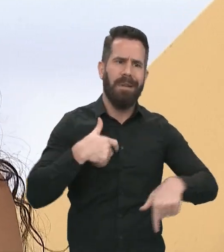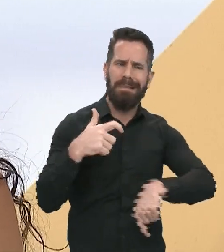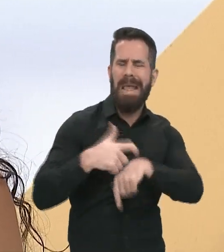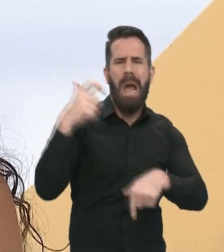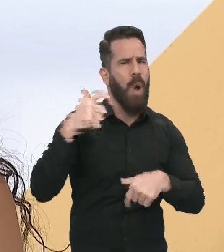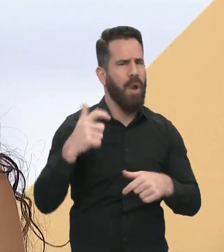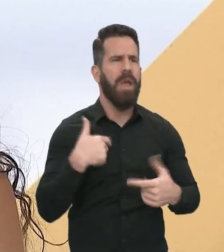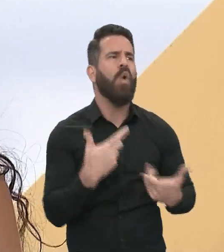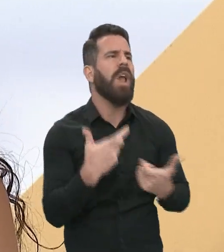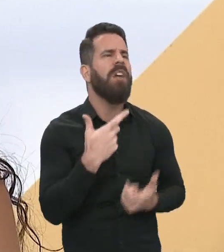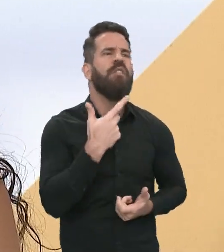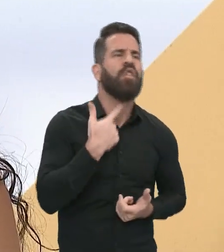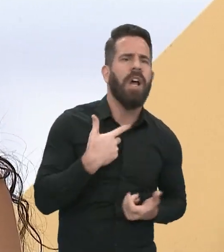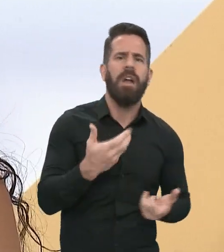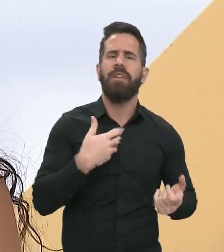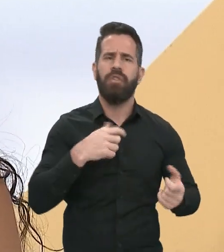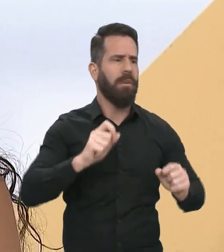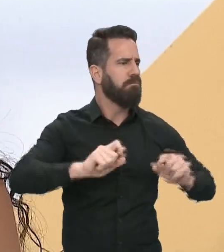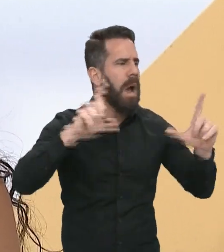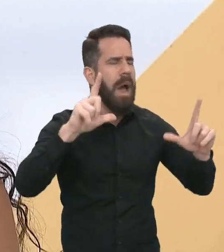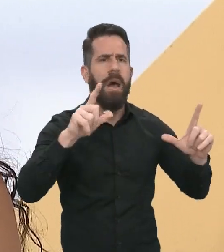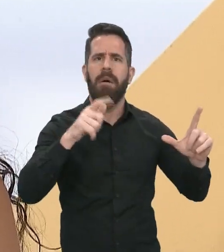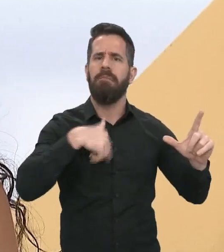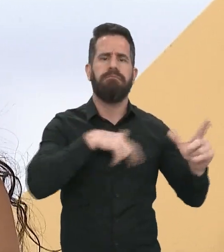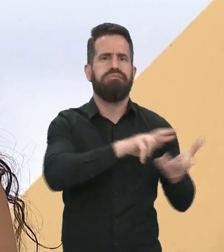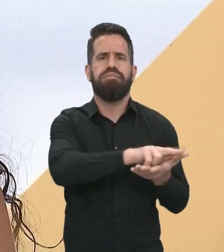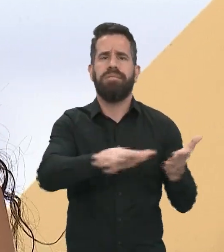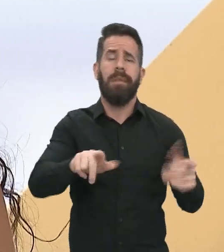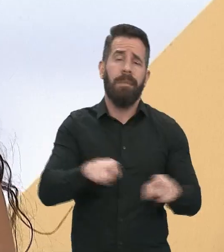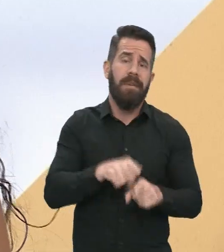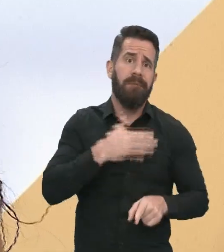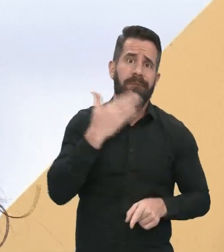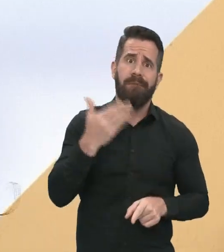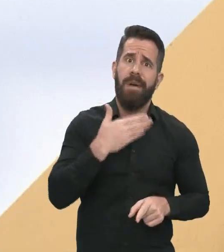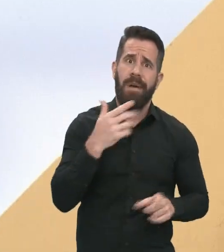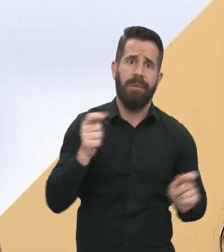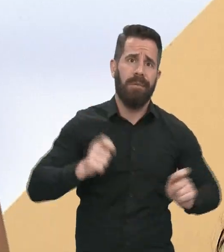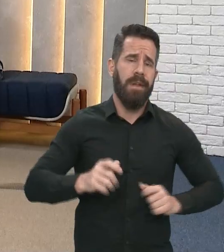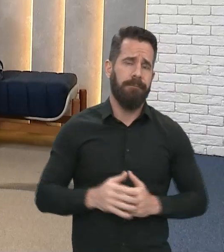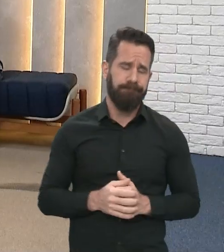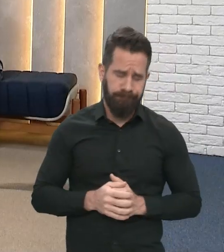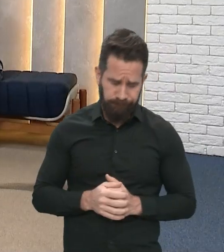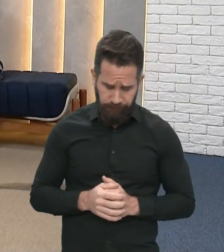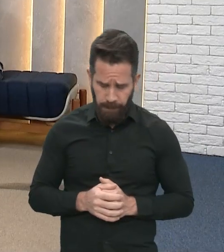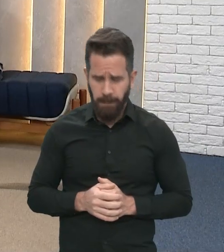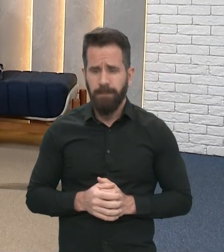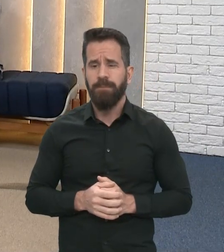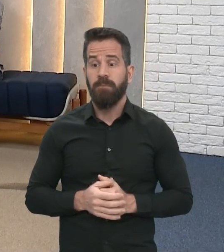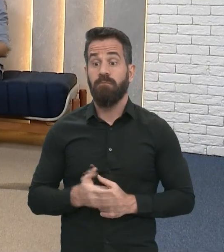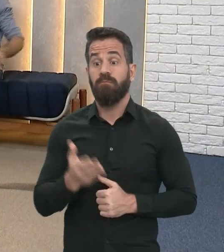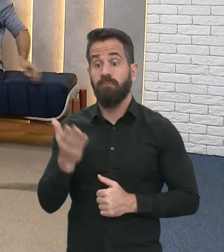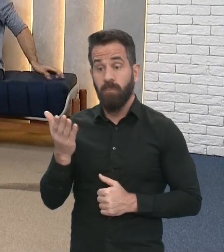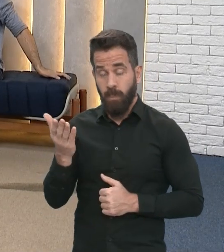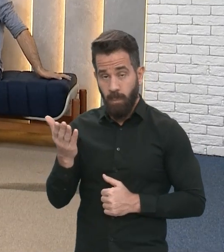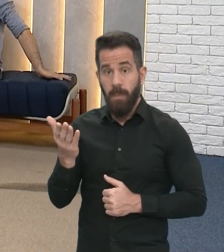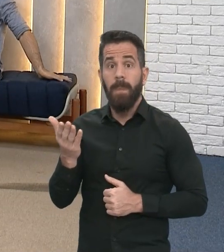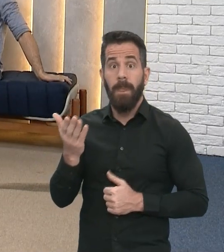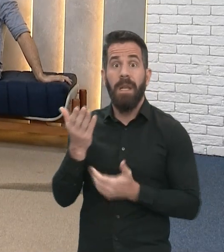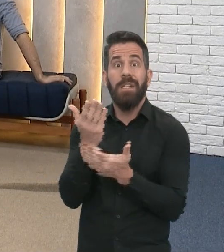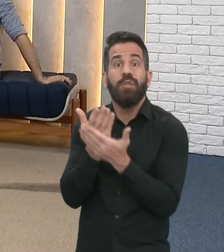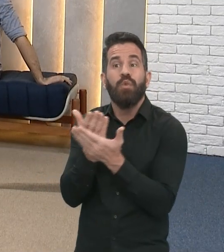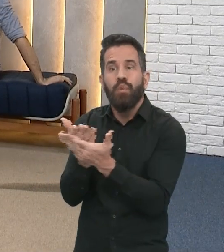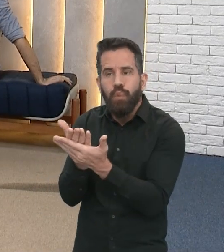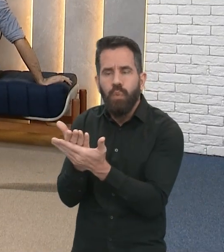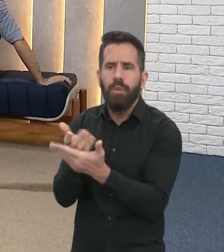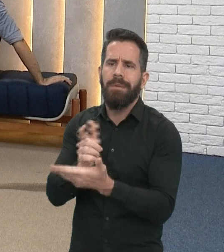está muito maior, a facilidade também tem se mostrado muito maior. Então, o estudo ele abarca também e abrange